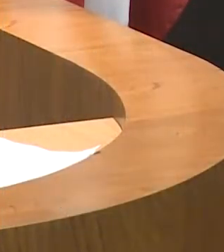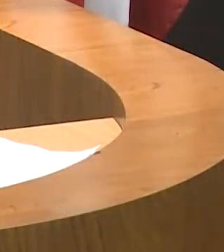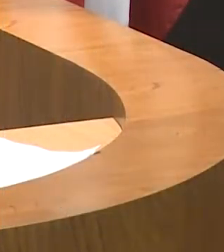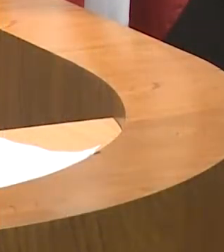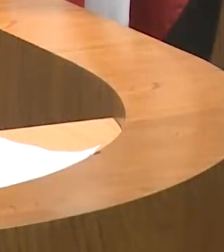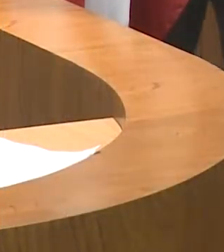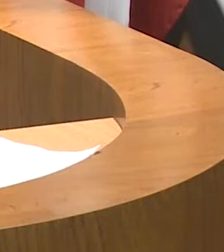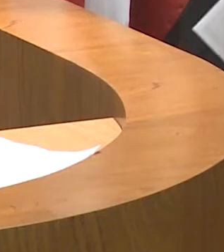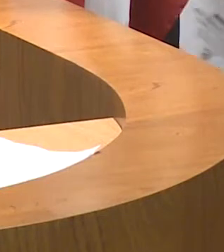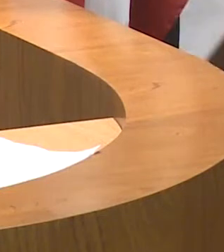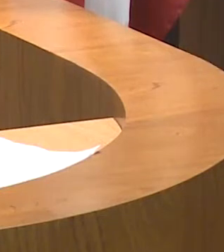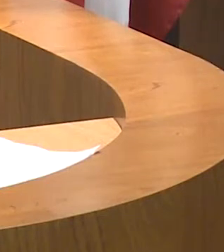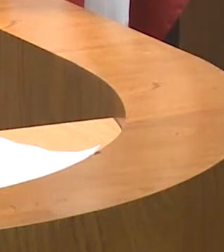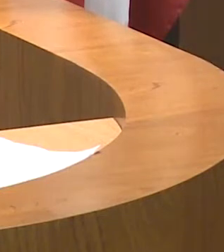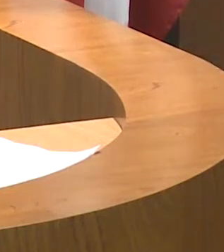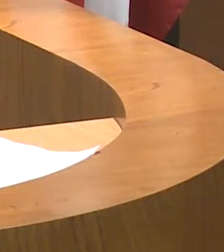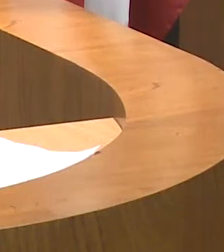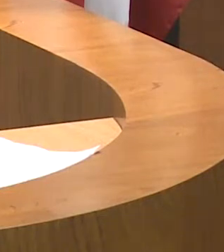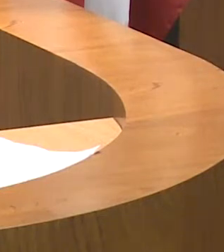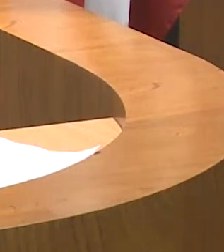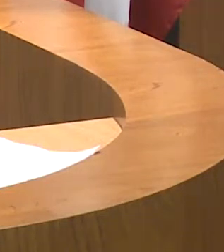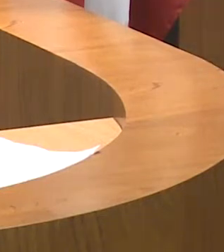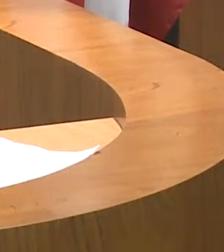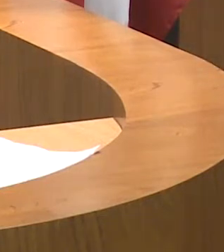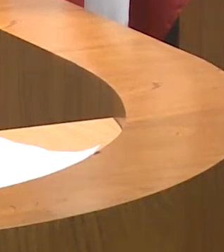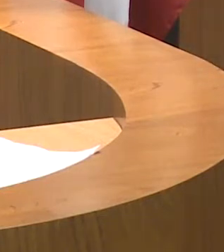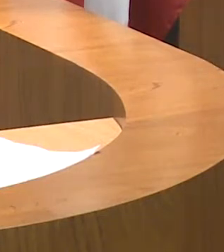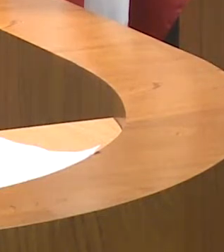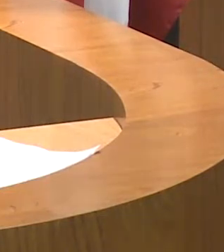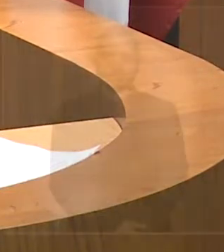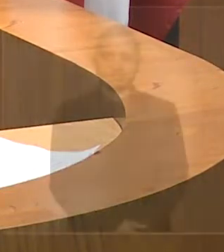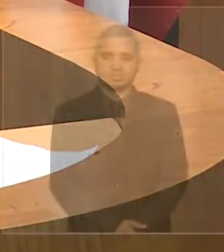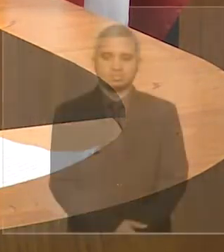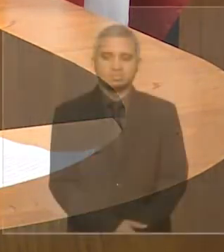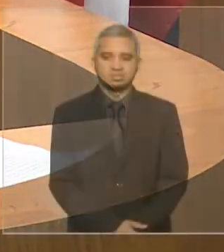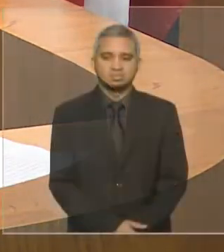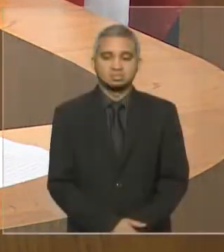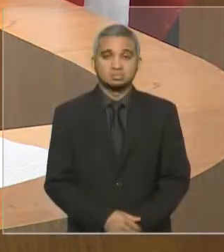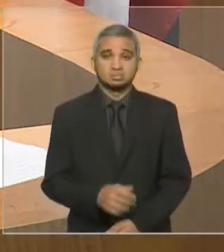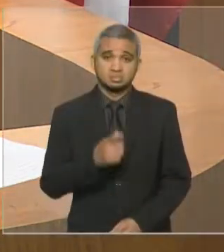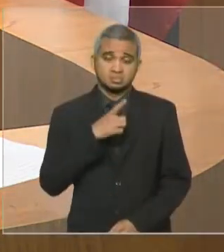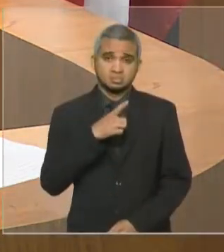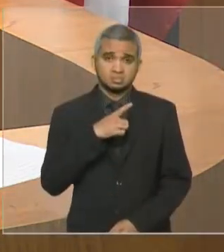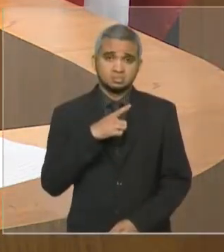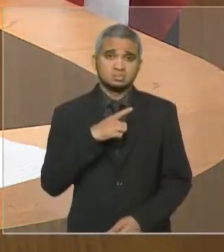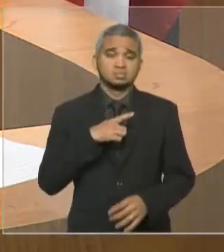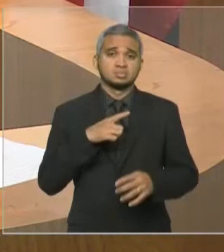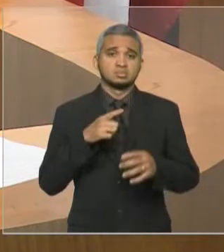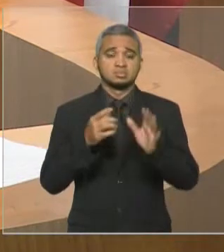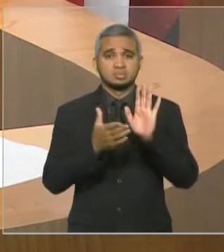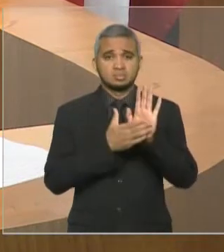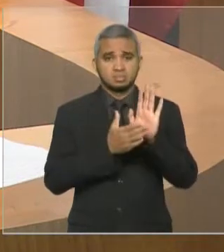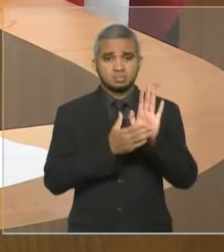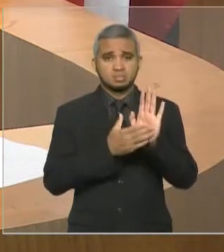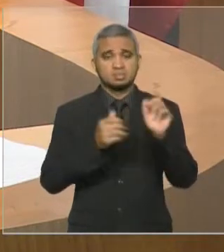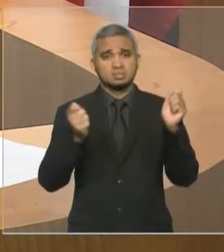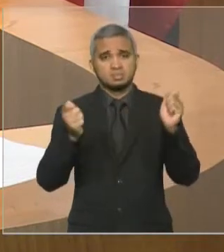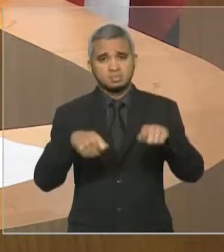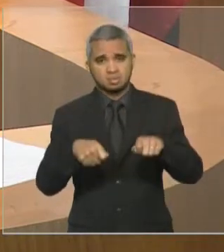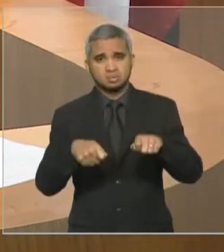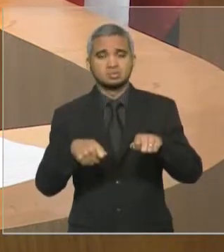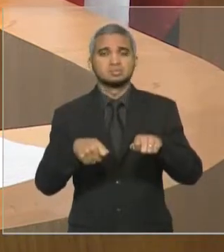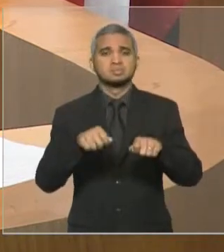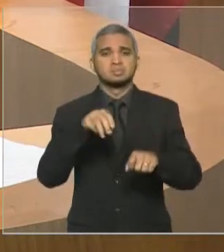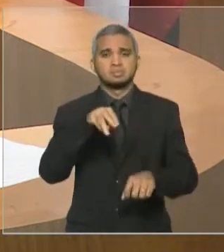acrescenta a expressão metropolização à Comissão de Assuntos Municipais e Desenvolvimento Regional. Assim o